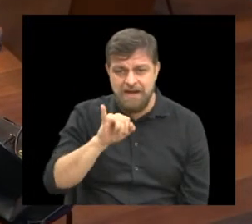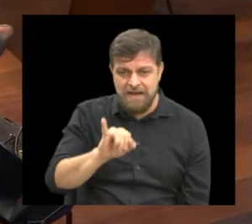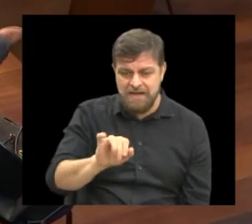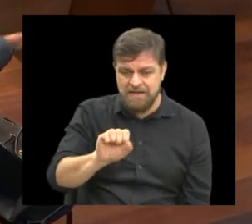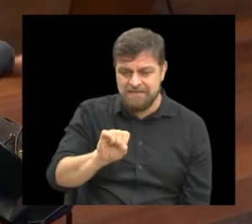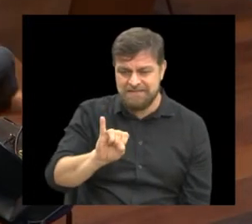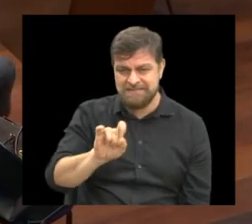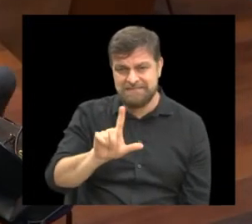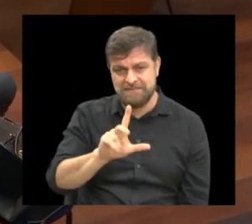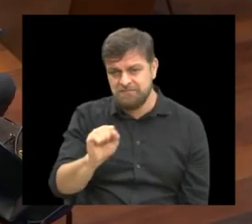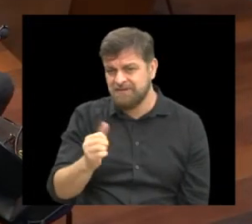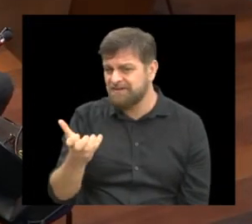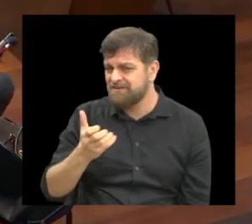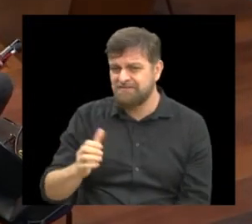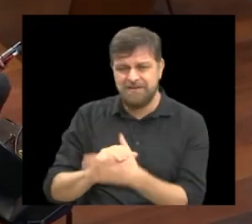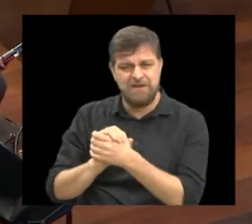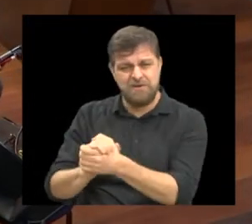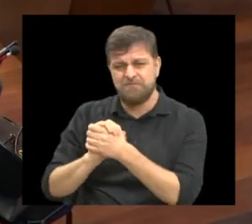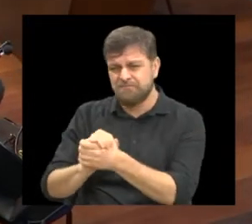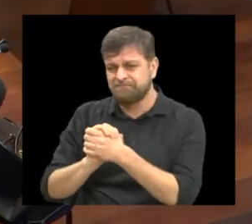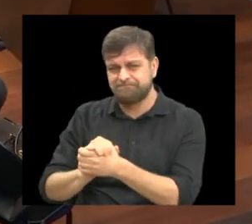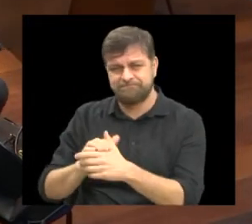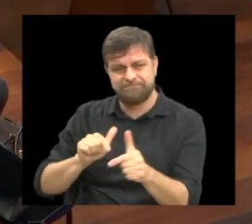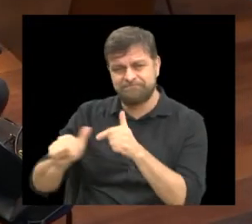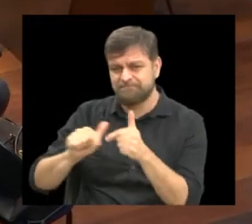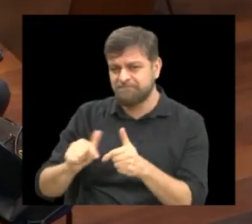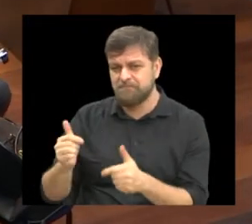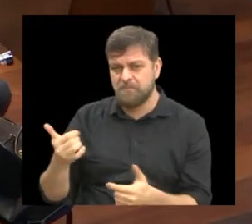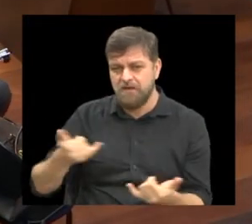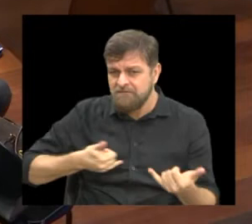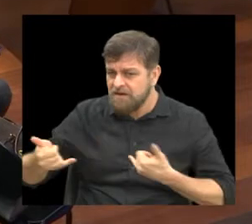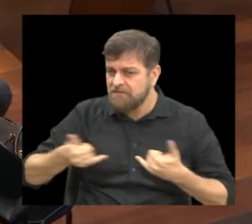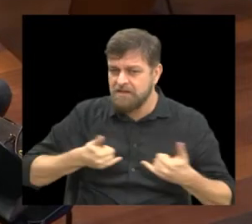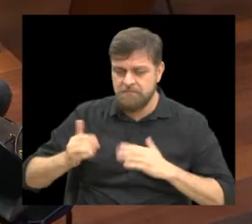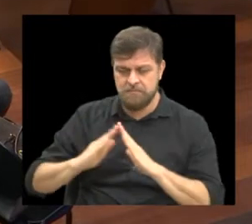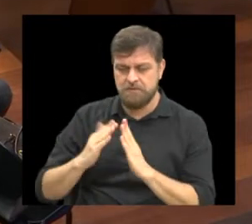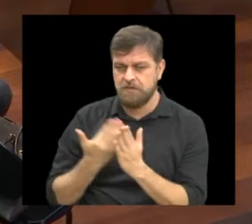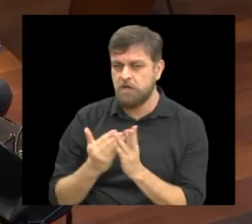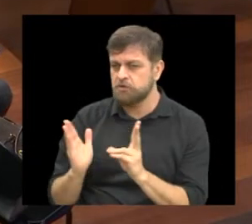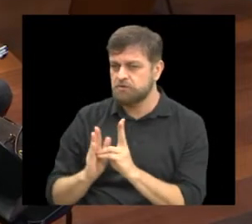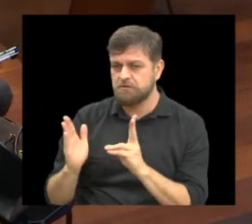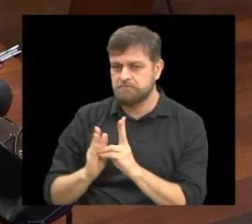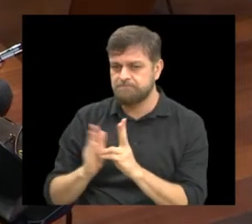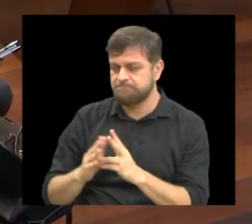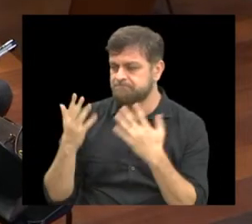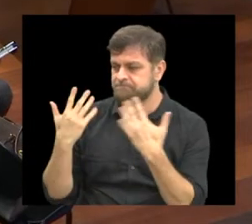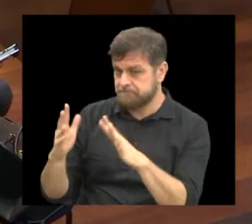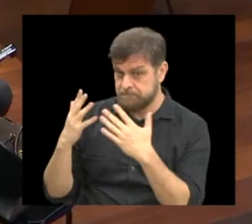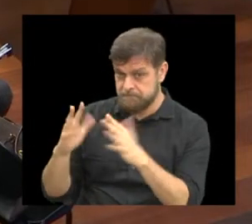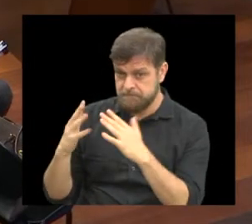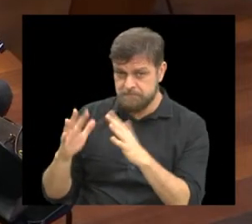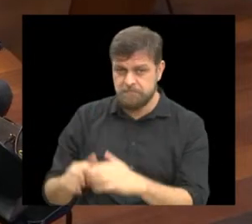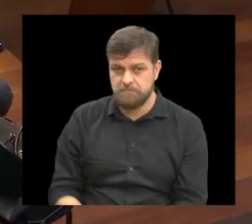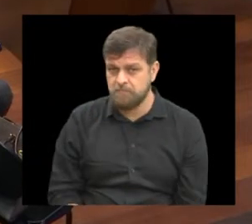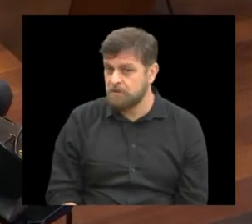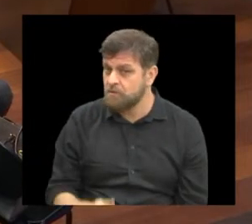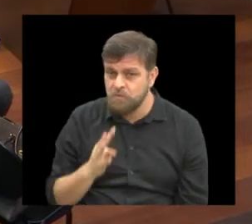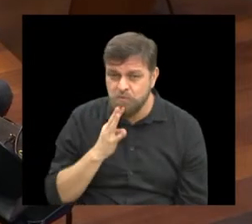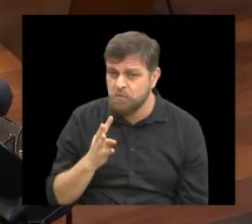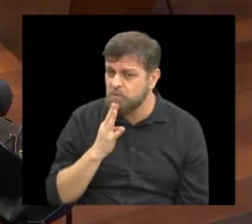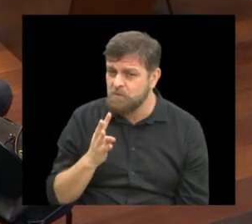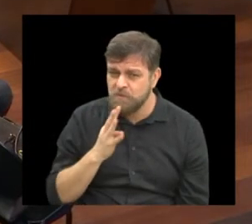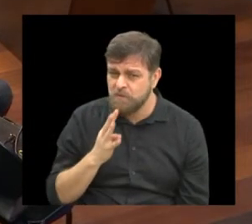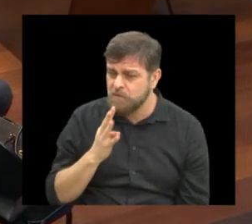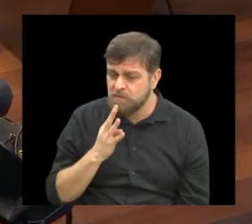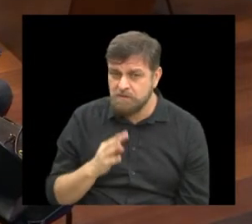quero parabenizar o trabalho. Eu sempre escutei muitos elogios à Tikira, mas eu desconhecia o